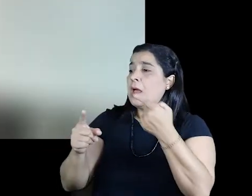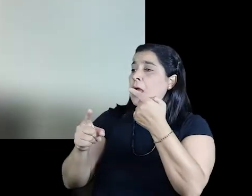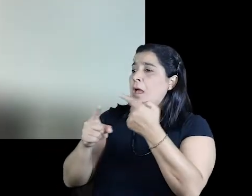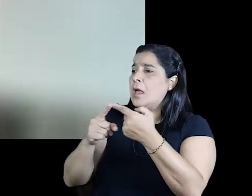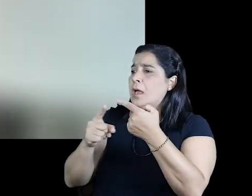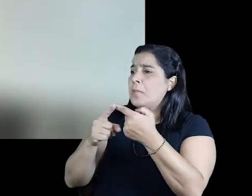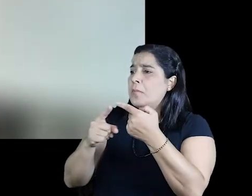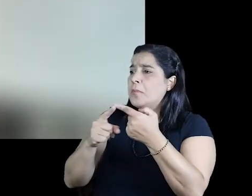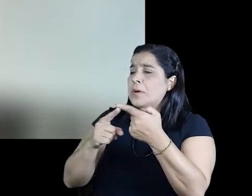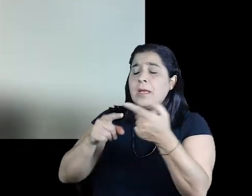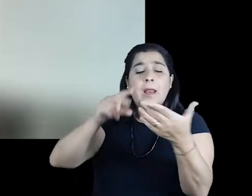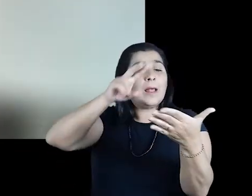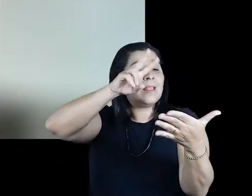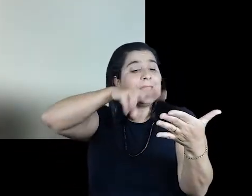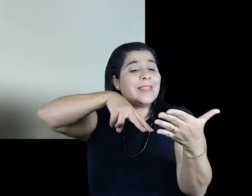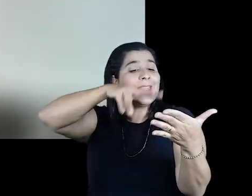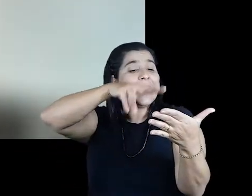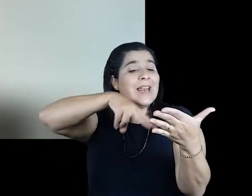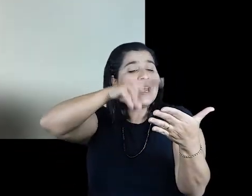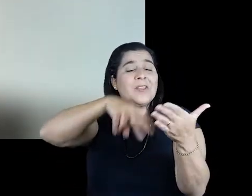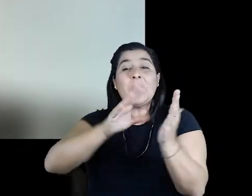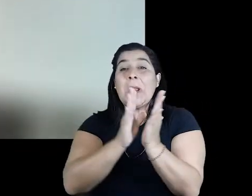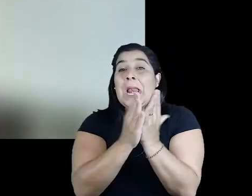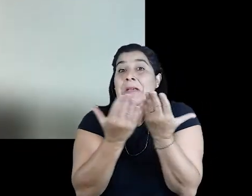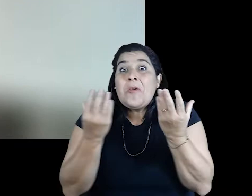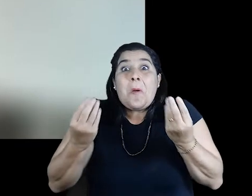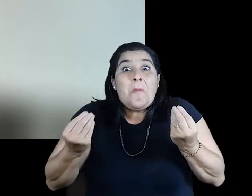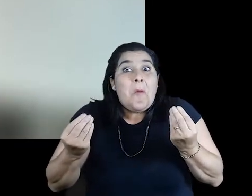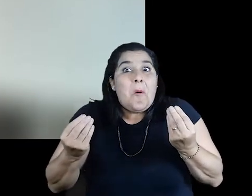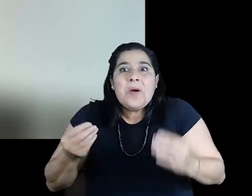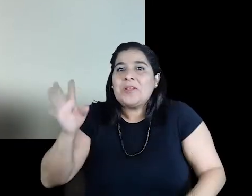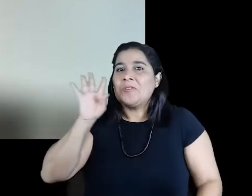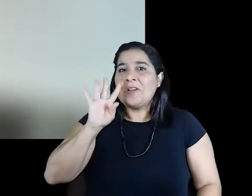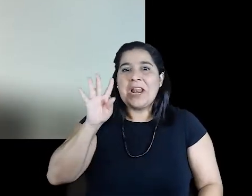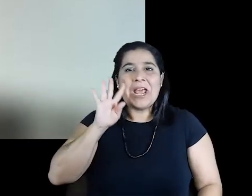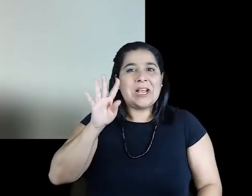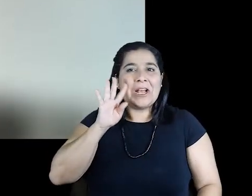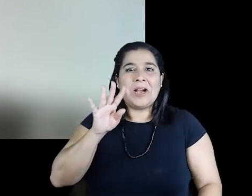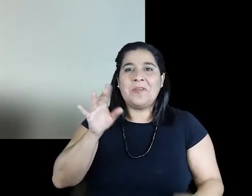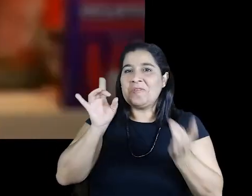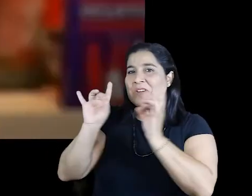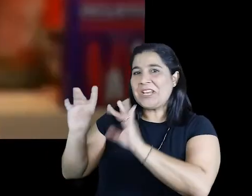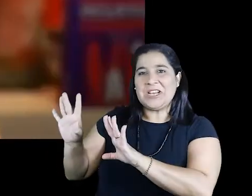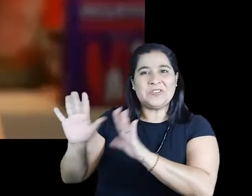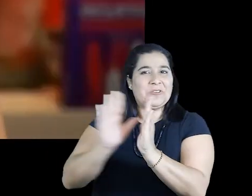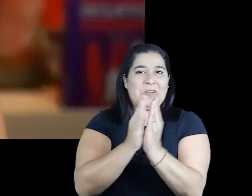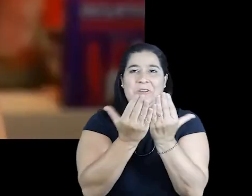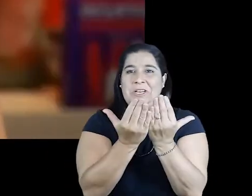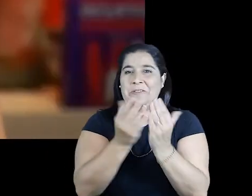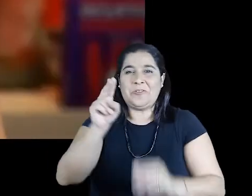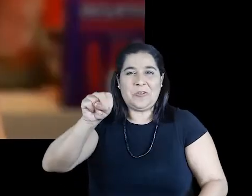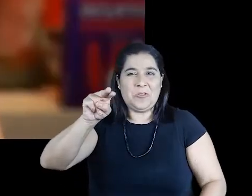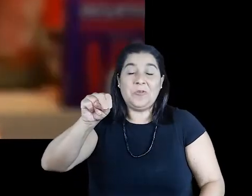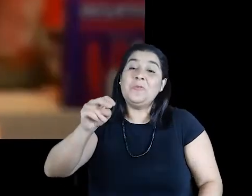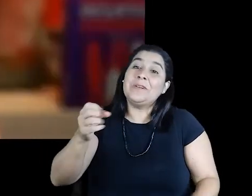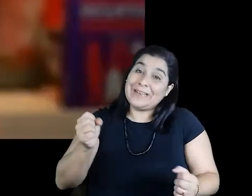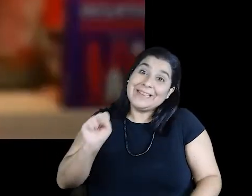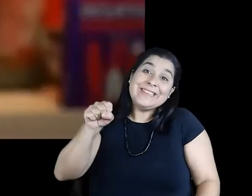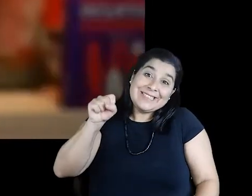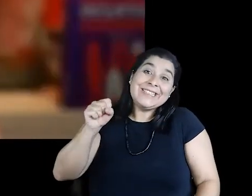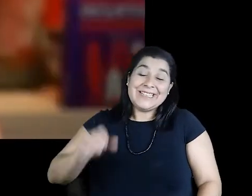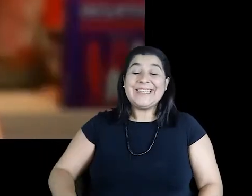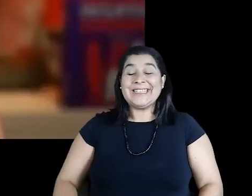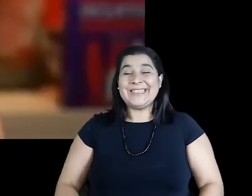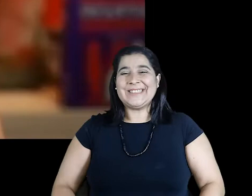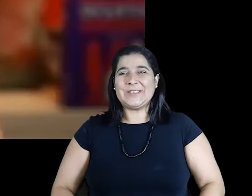um livro muito, mas muito, muito, muito, muito, muito, muito legal e não quer? Não quer soltar de jeito nenhum, pode